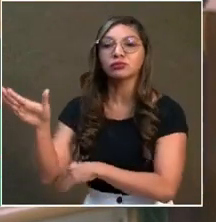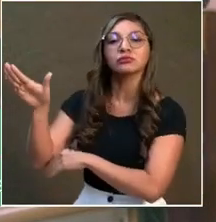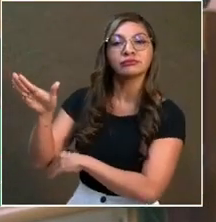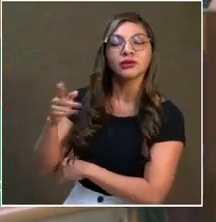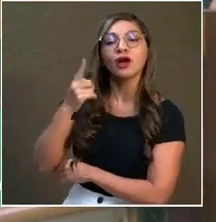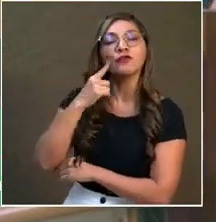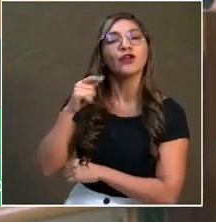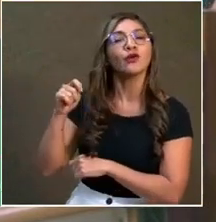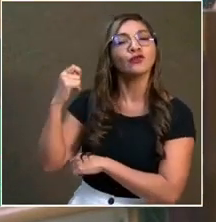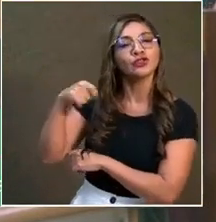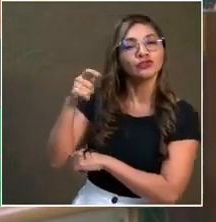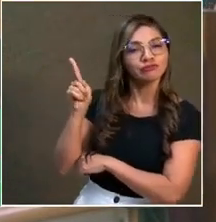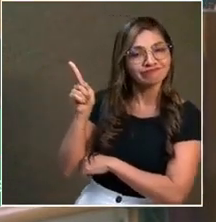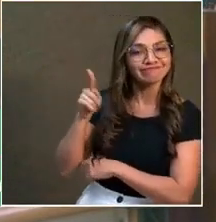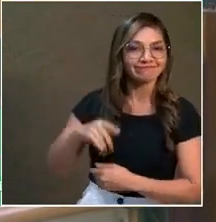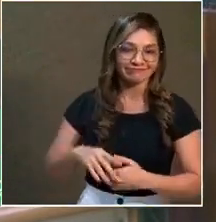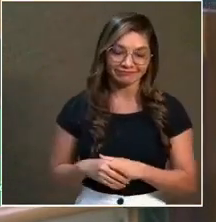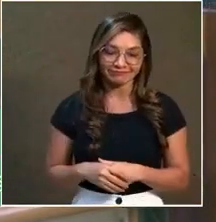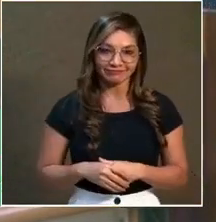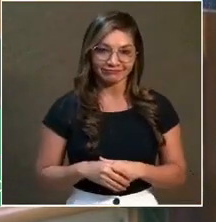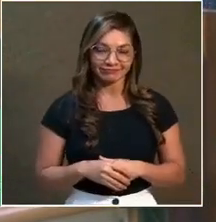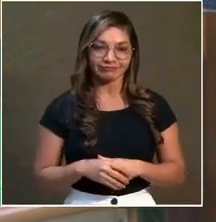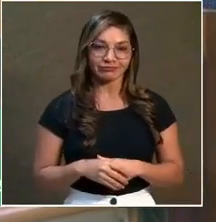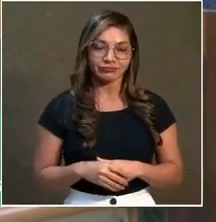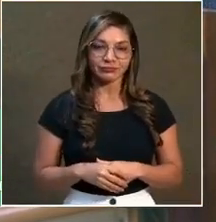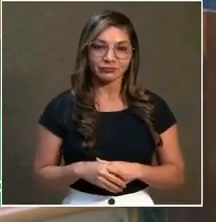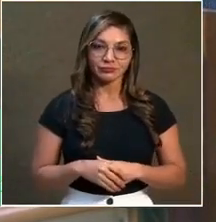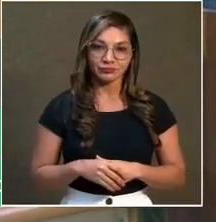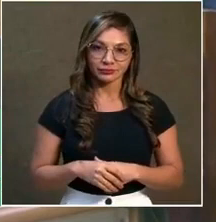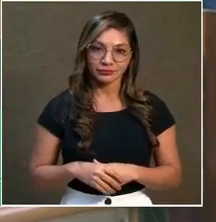vídeo rapidamente. Só pausado mesmo.